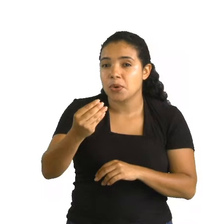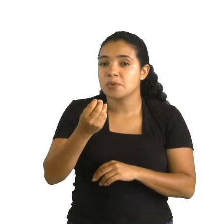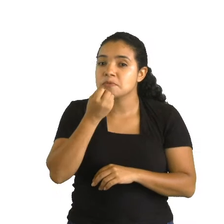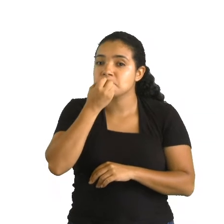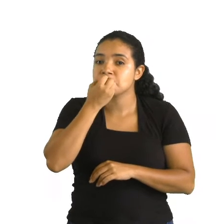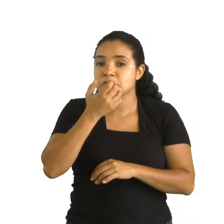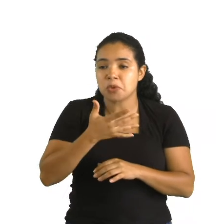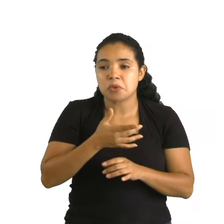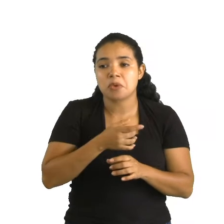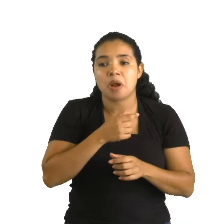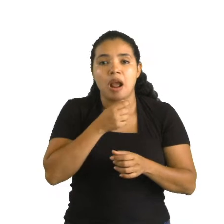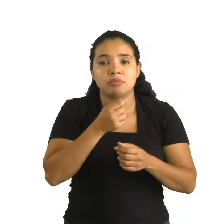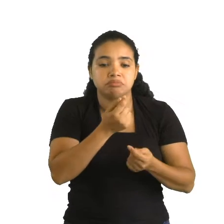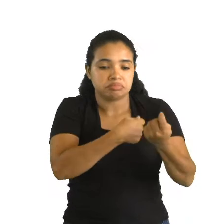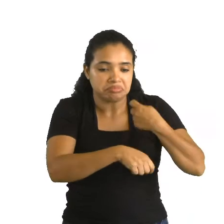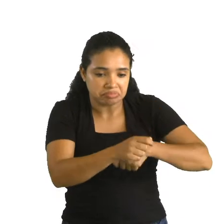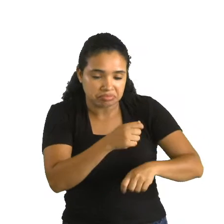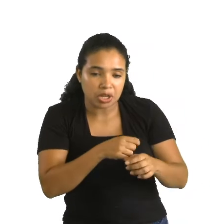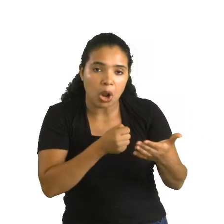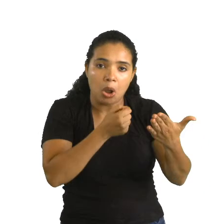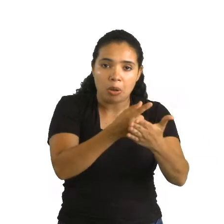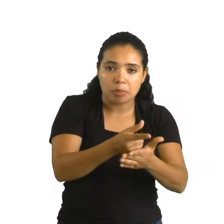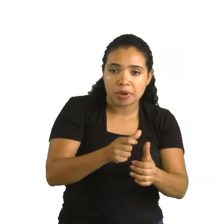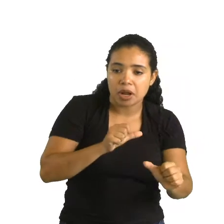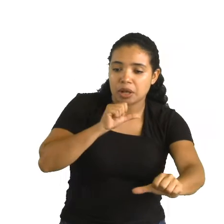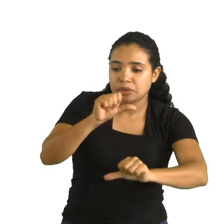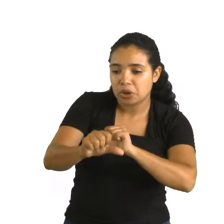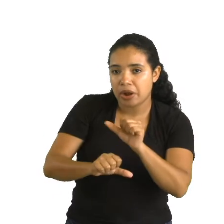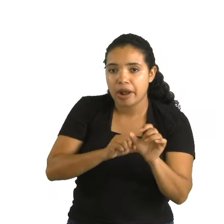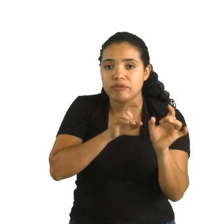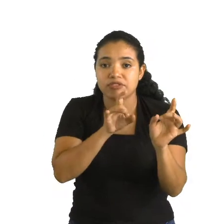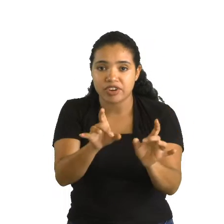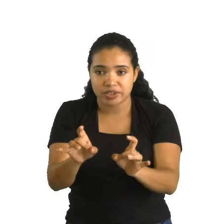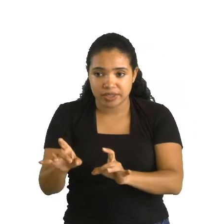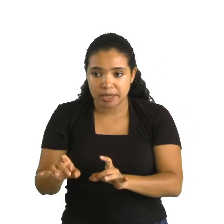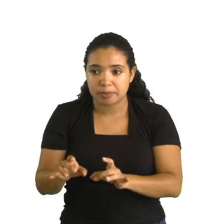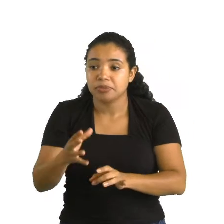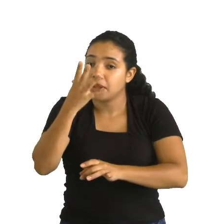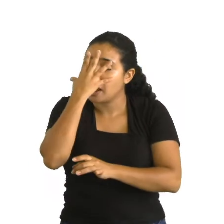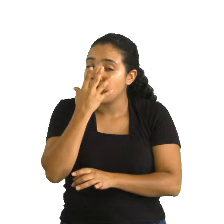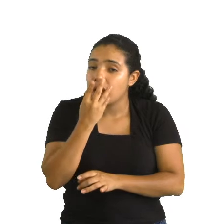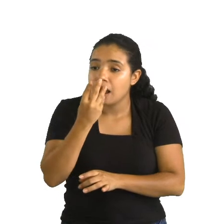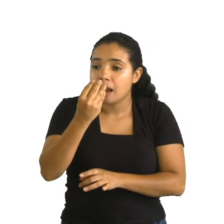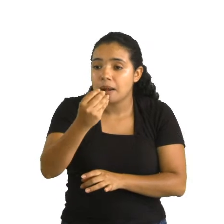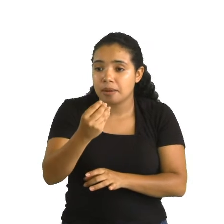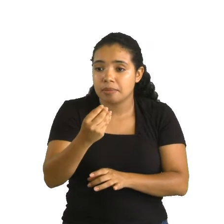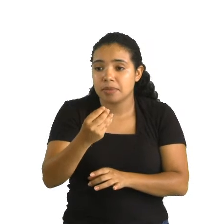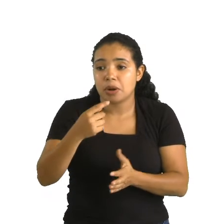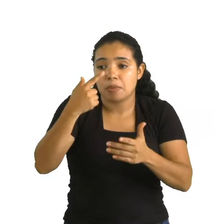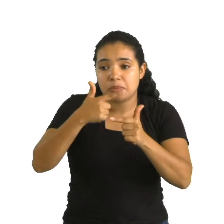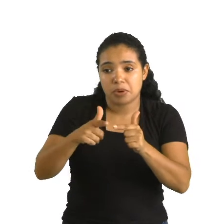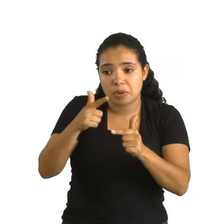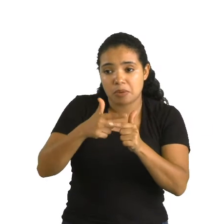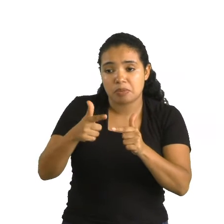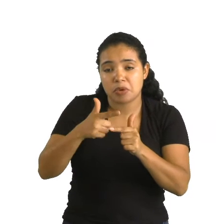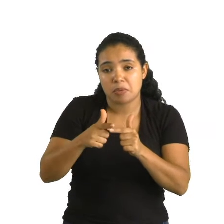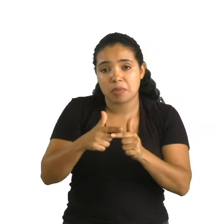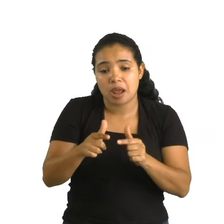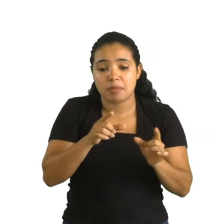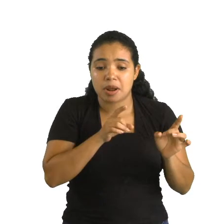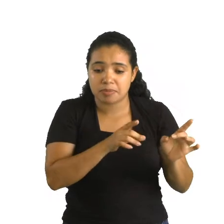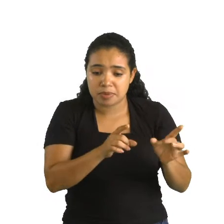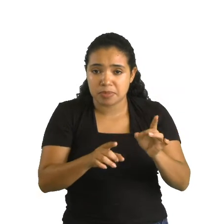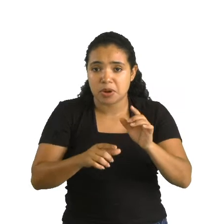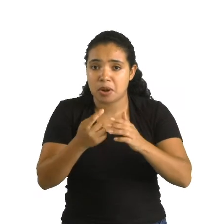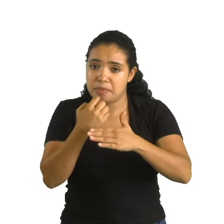fazer negócios, comprar, trocar e vender coisas. Dona Raposa, que estava com problema com seus negócios, já